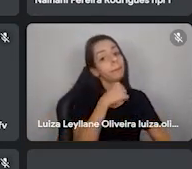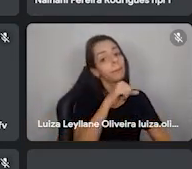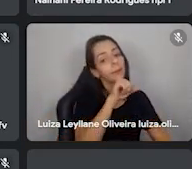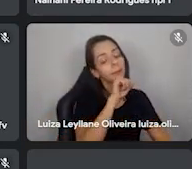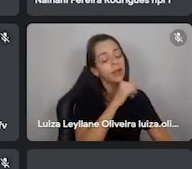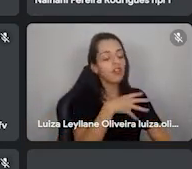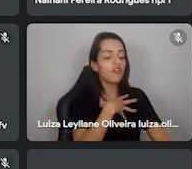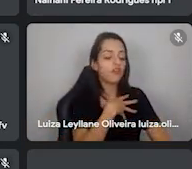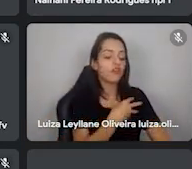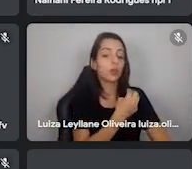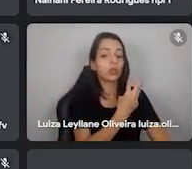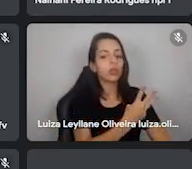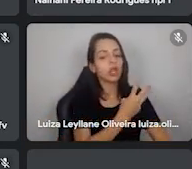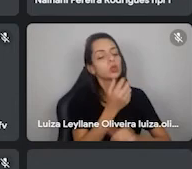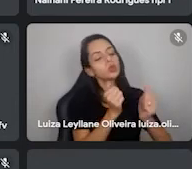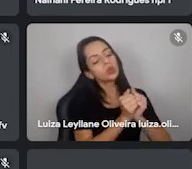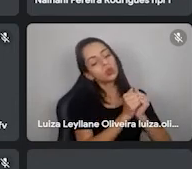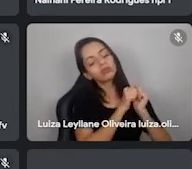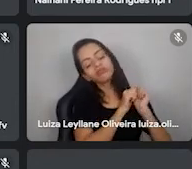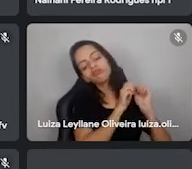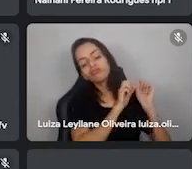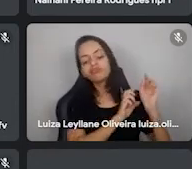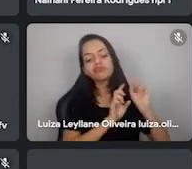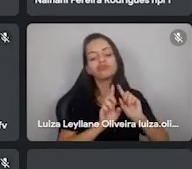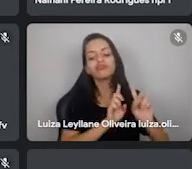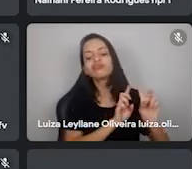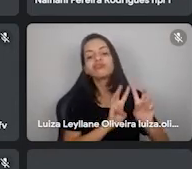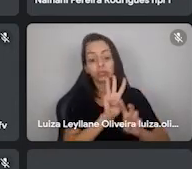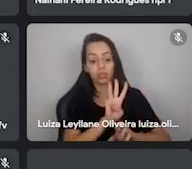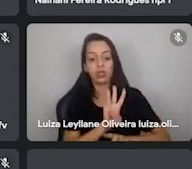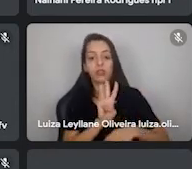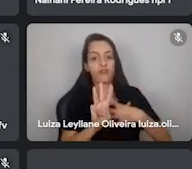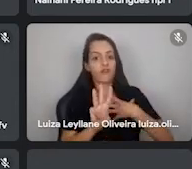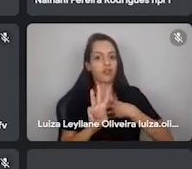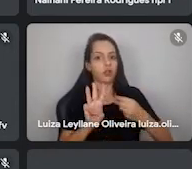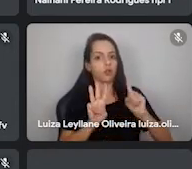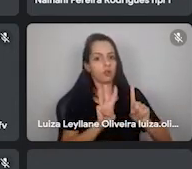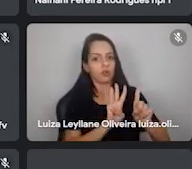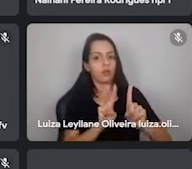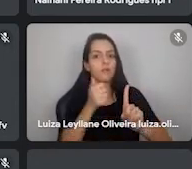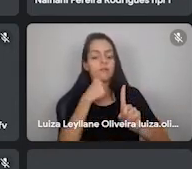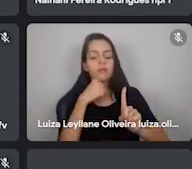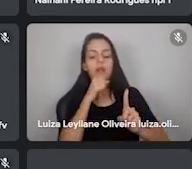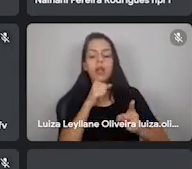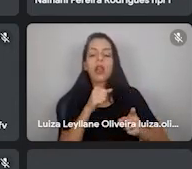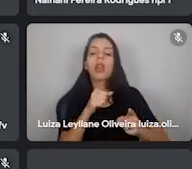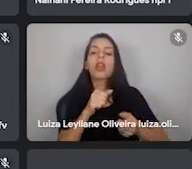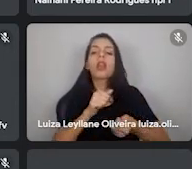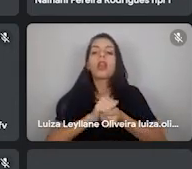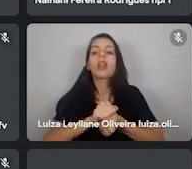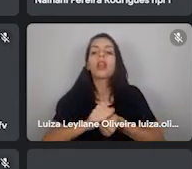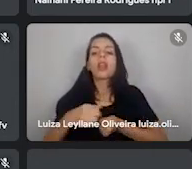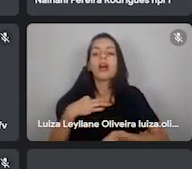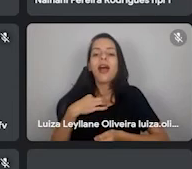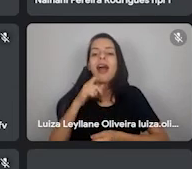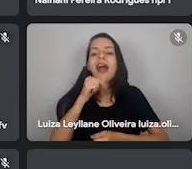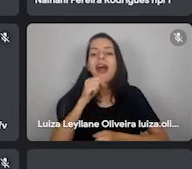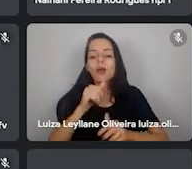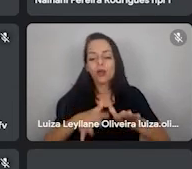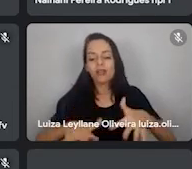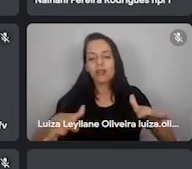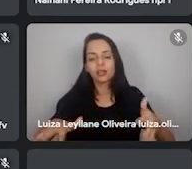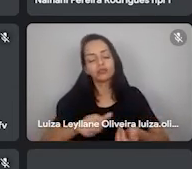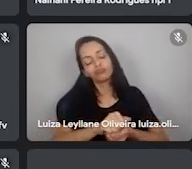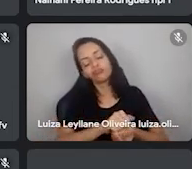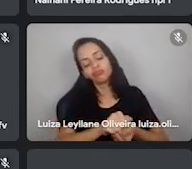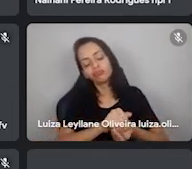foi lavar roupa no rio. Olha que ela tá lavando roupa, enquanto ela lavava a roupa num poço